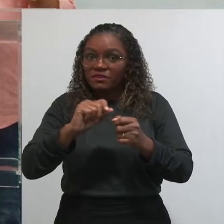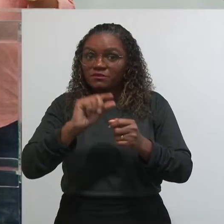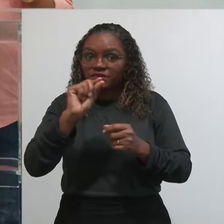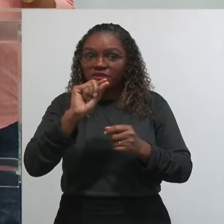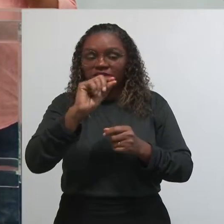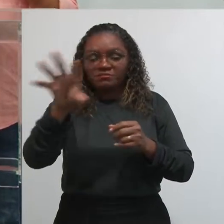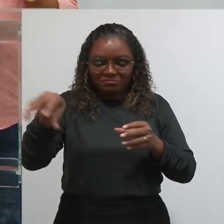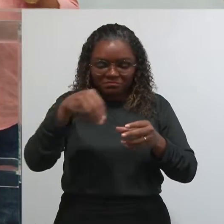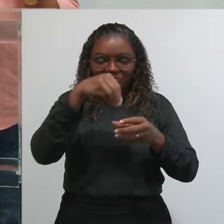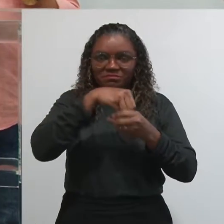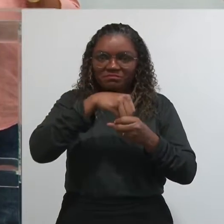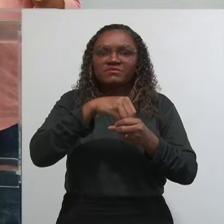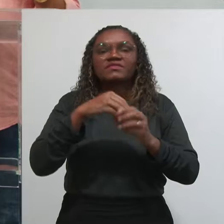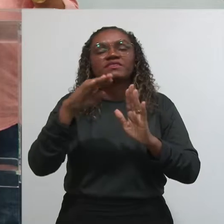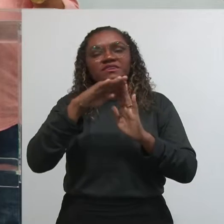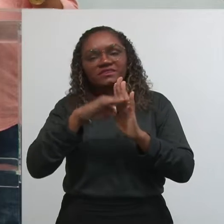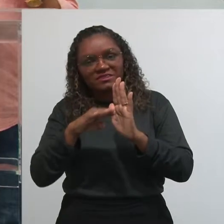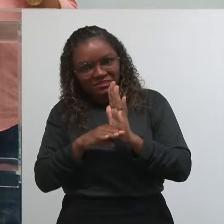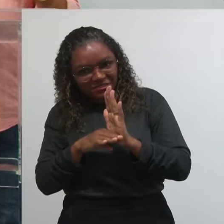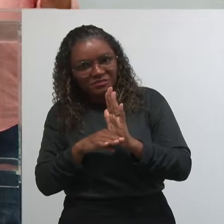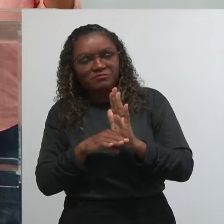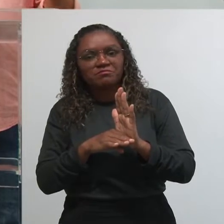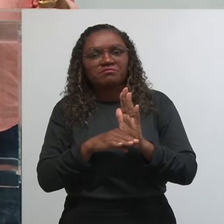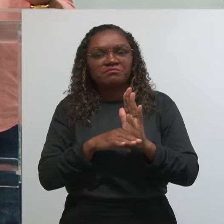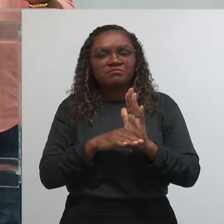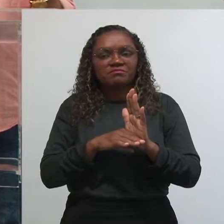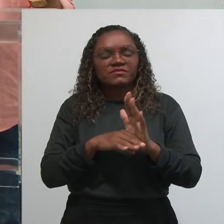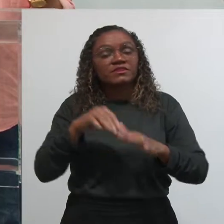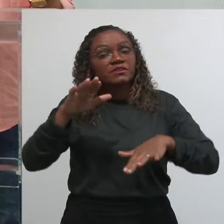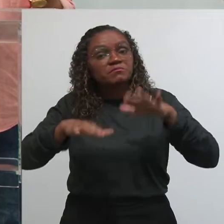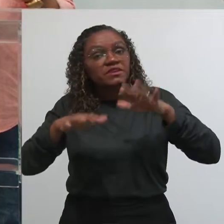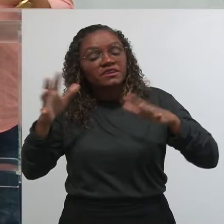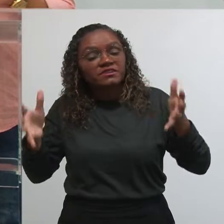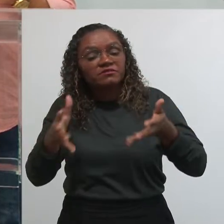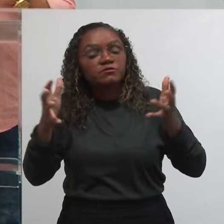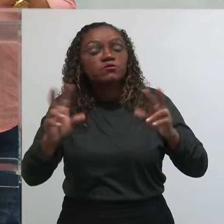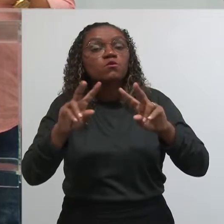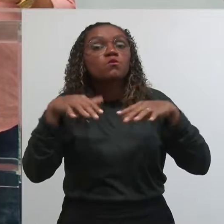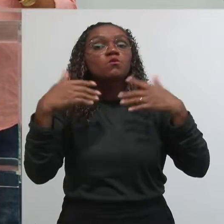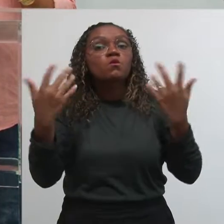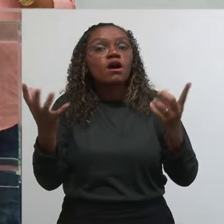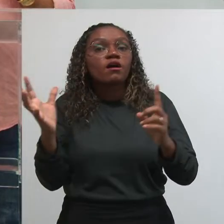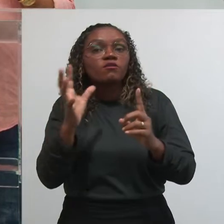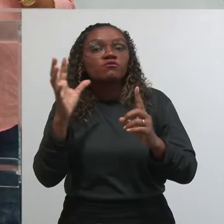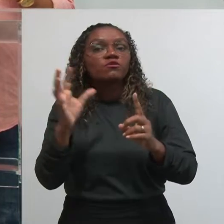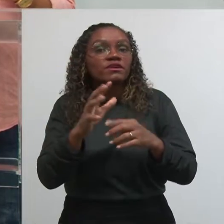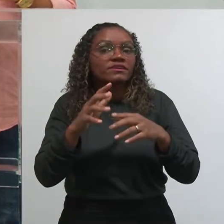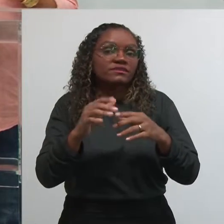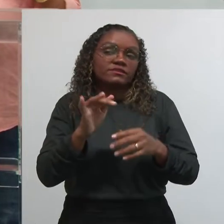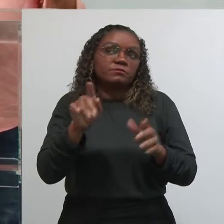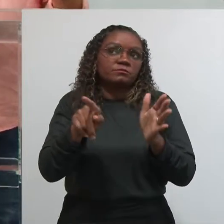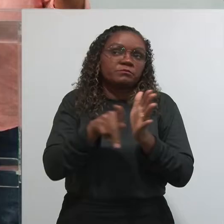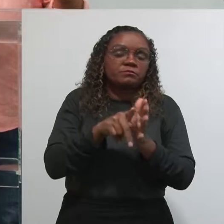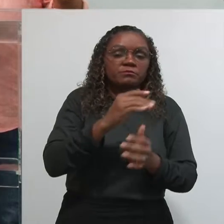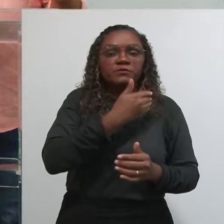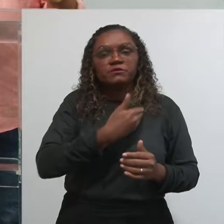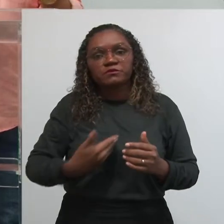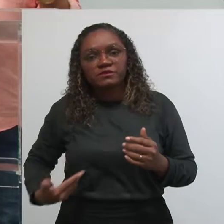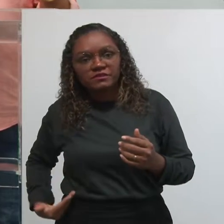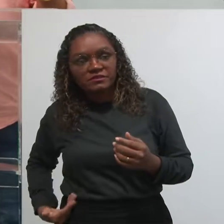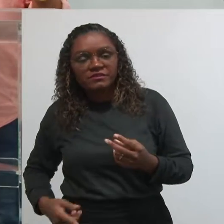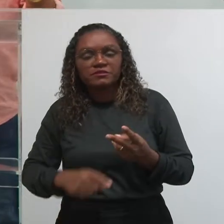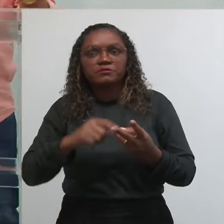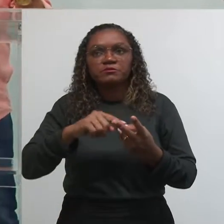depender das suas conexões, das suas relações, do grau de influência desse grupo, né, em relação ao governo, em relação à